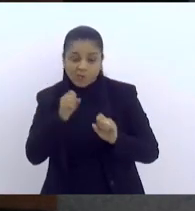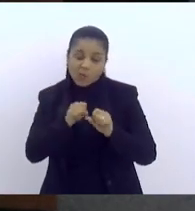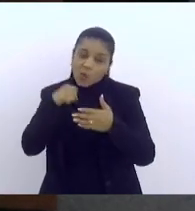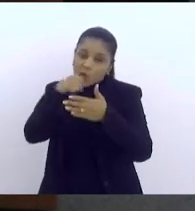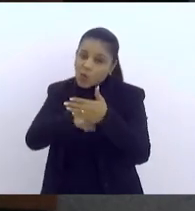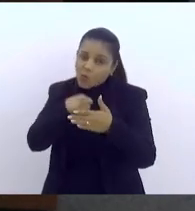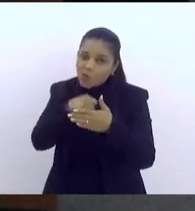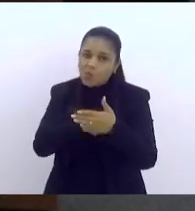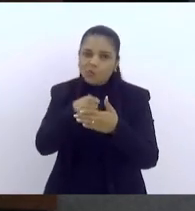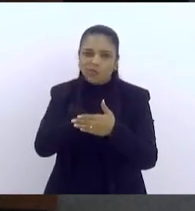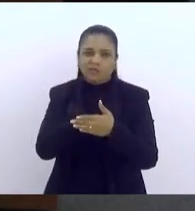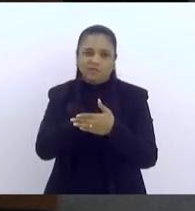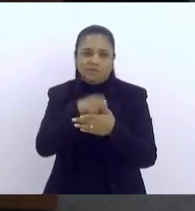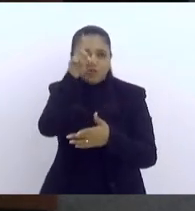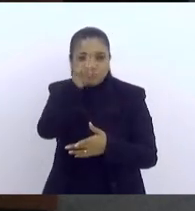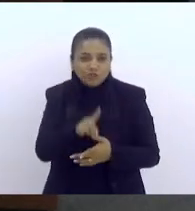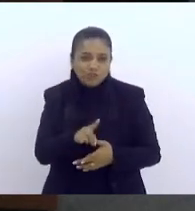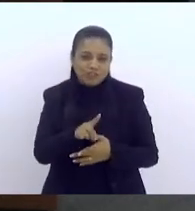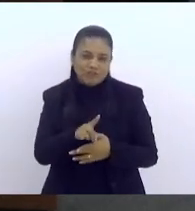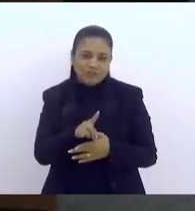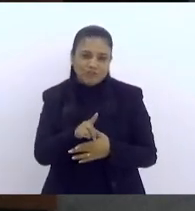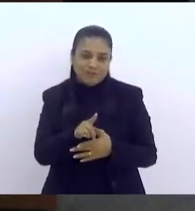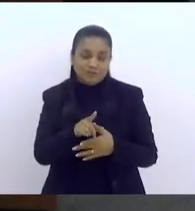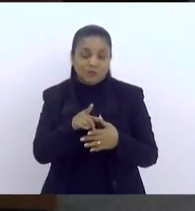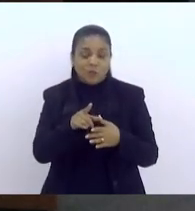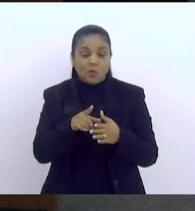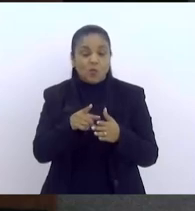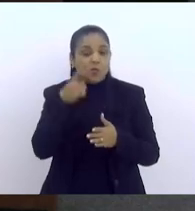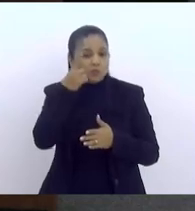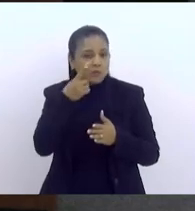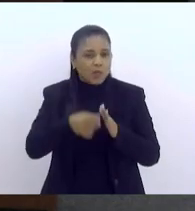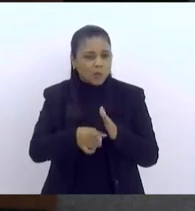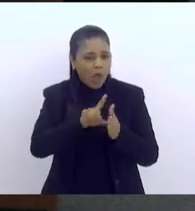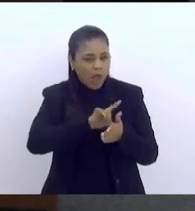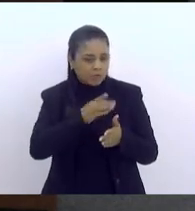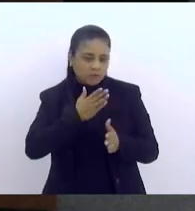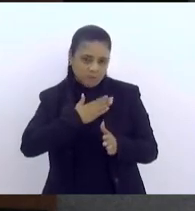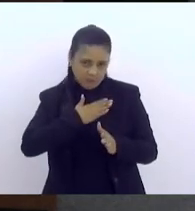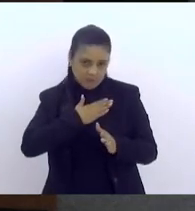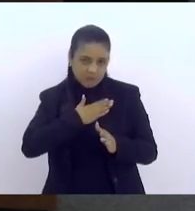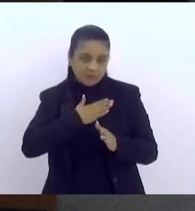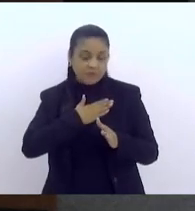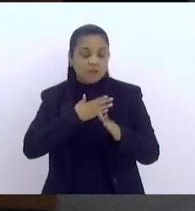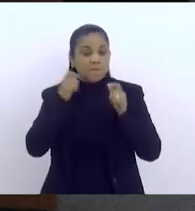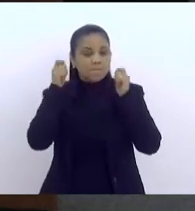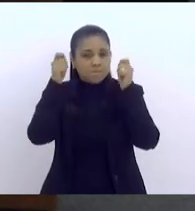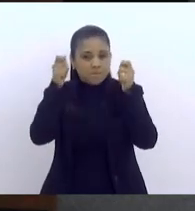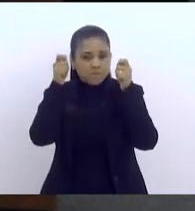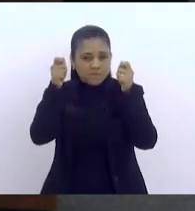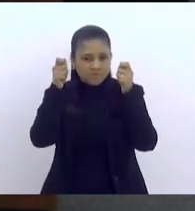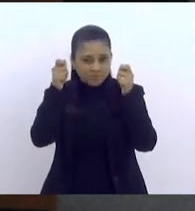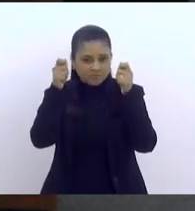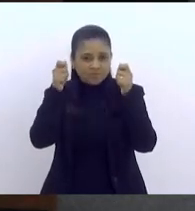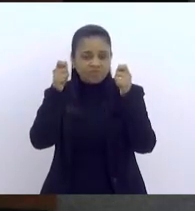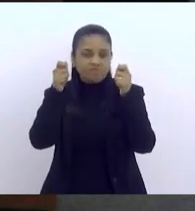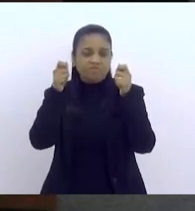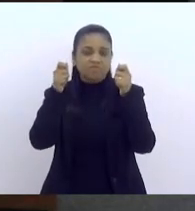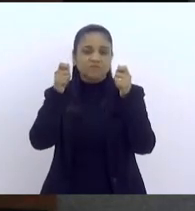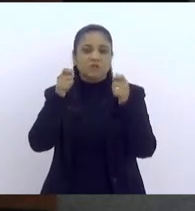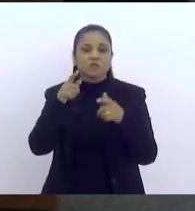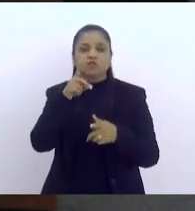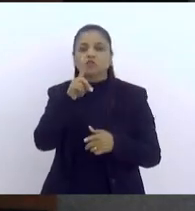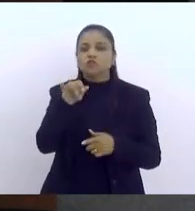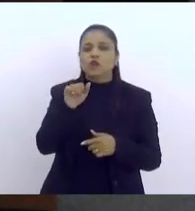de verdade, o deputado que me antecedeu falou que alguns manifestantes que foram no ato golpista do dia